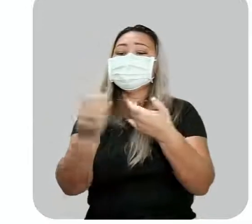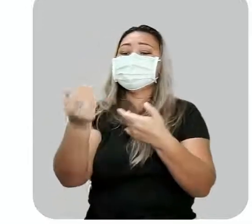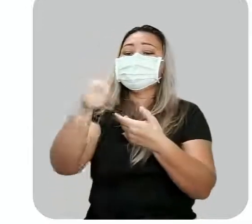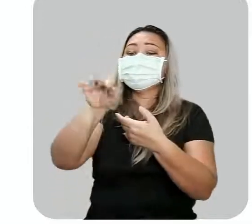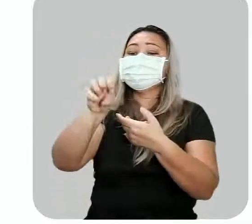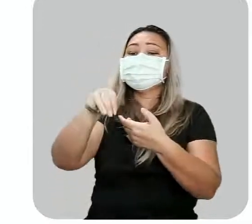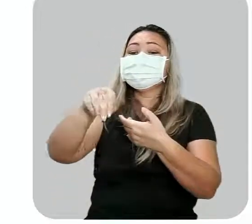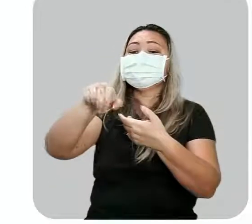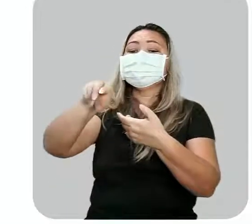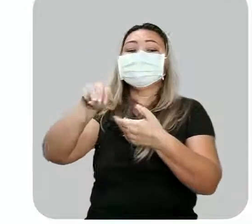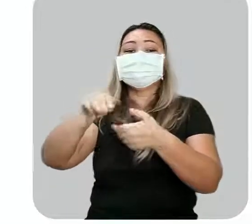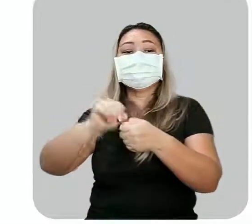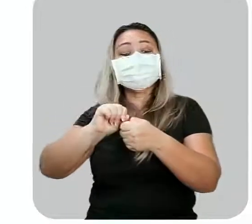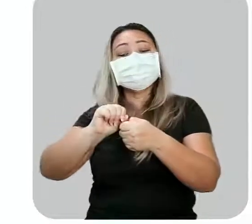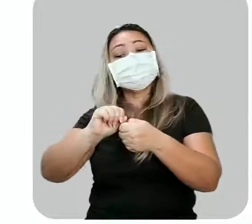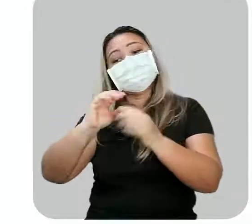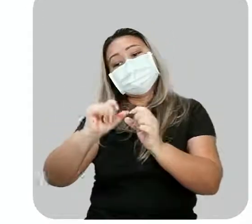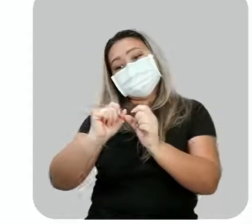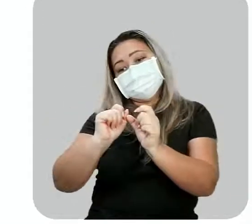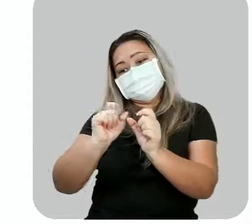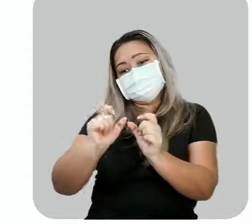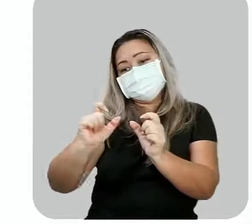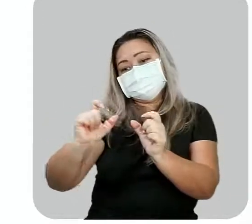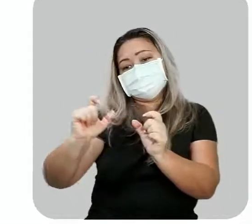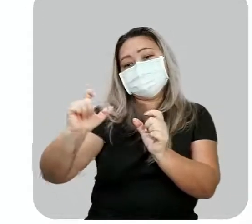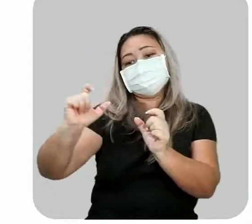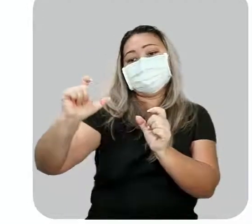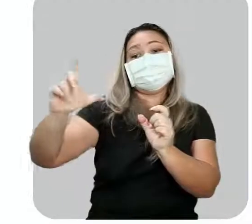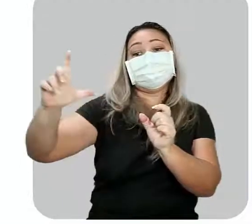comparação, eufemismo,